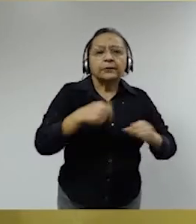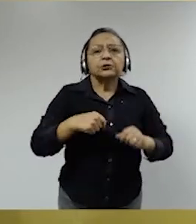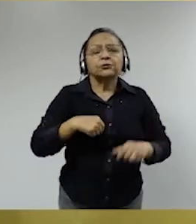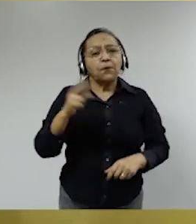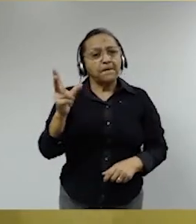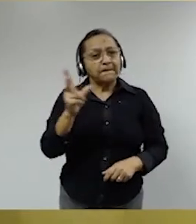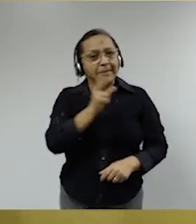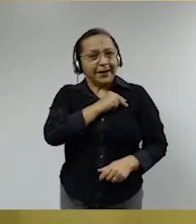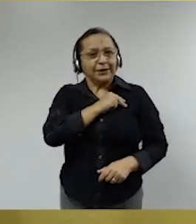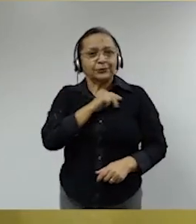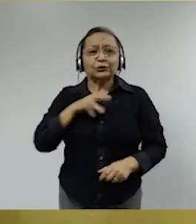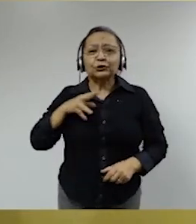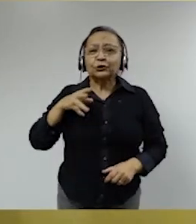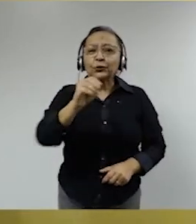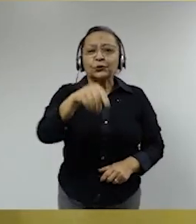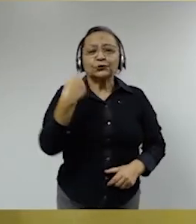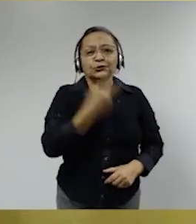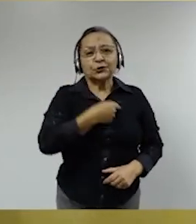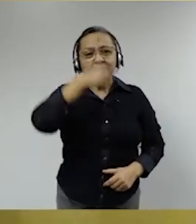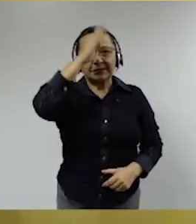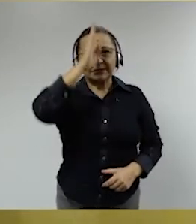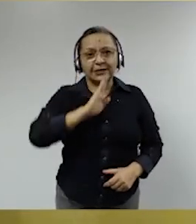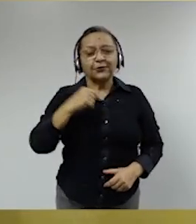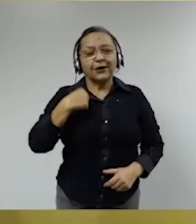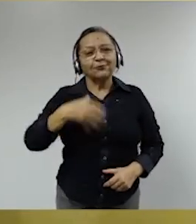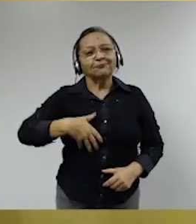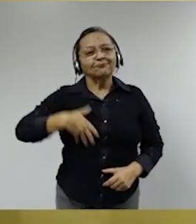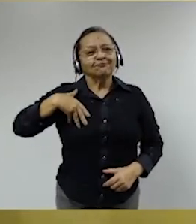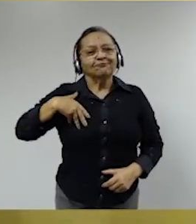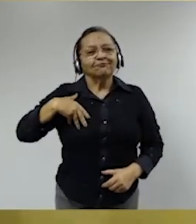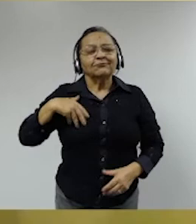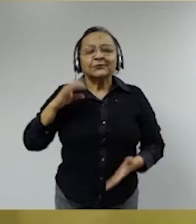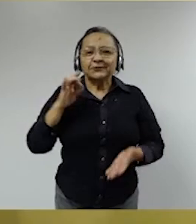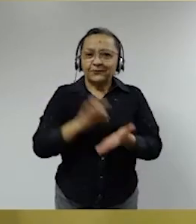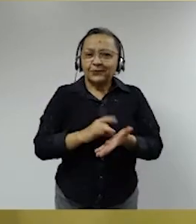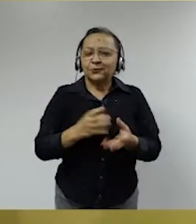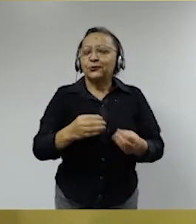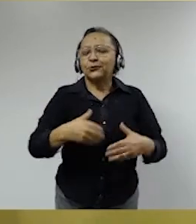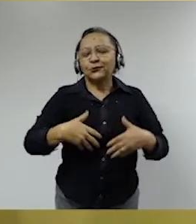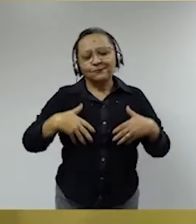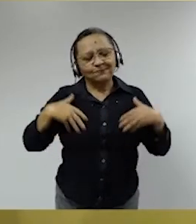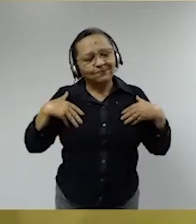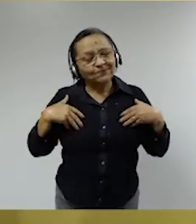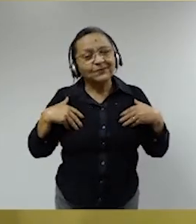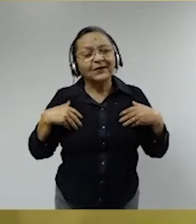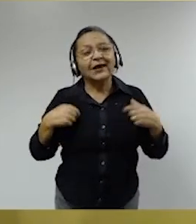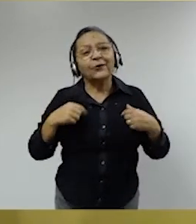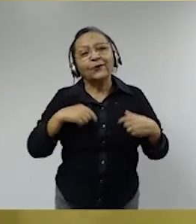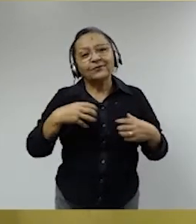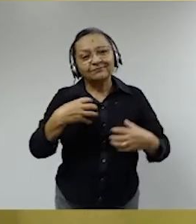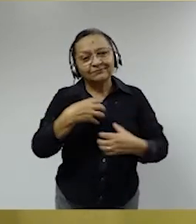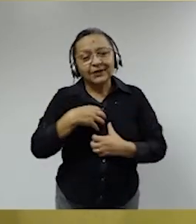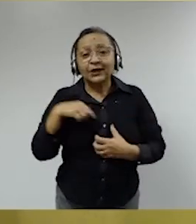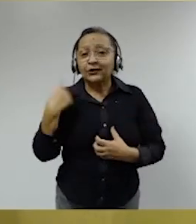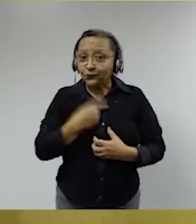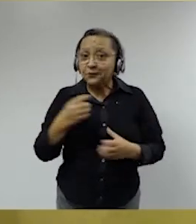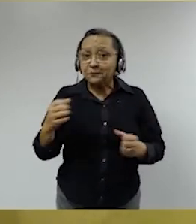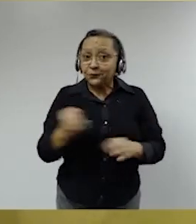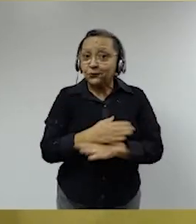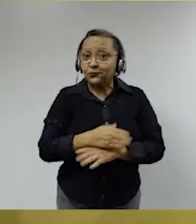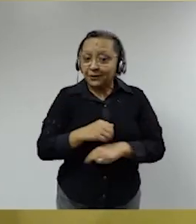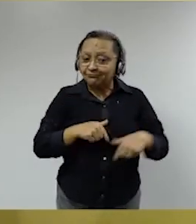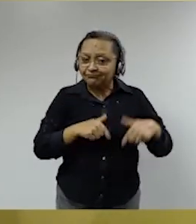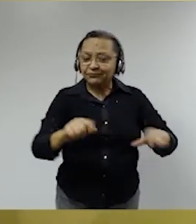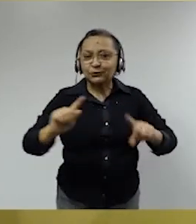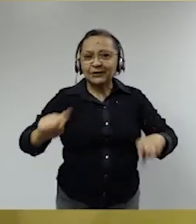mérito de todos os brasileiros, né? Eu fico realmente muito orgulhosa, e eu acredito que nós estamos prontos para esses